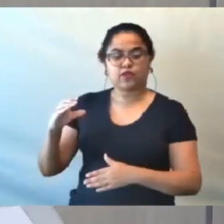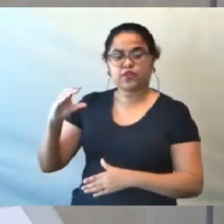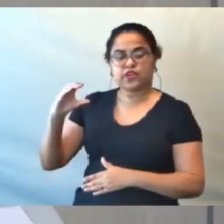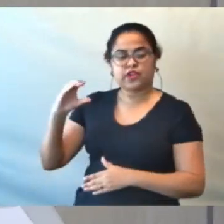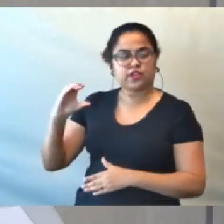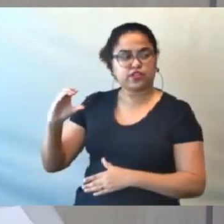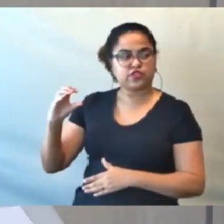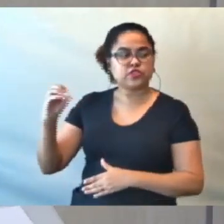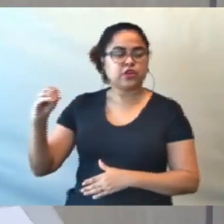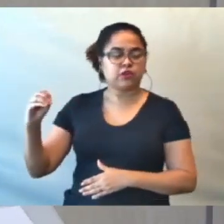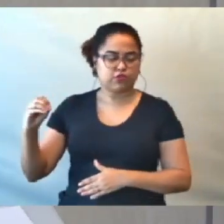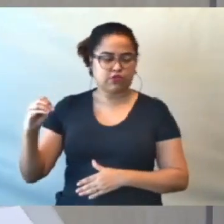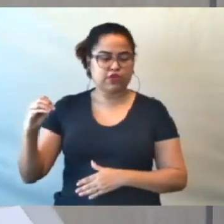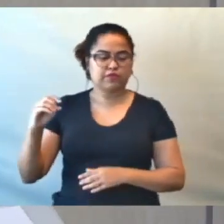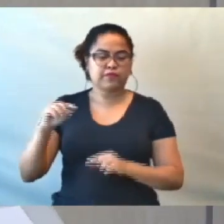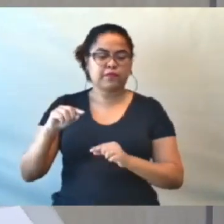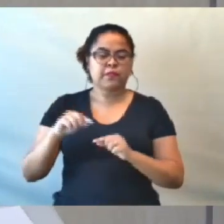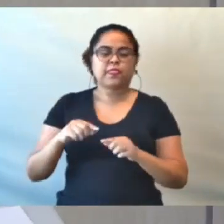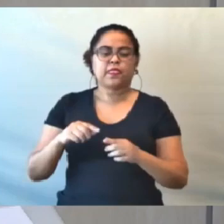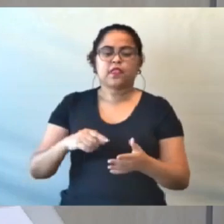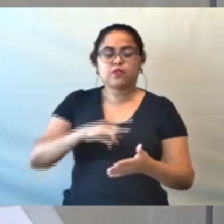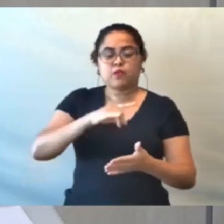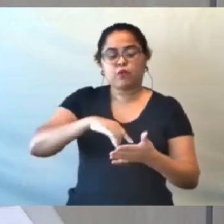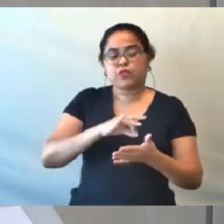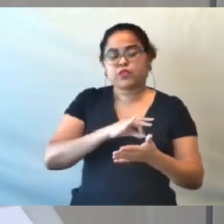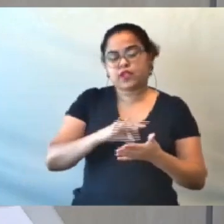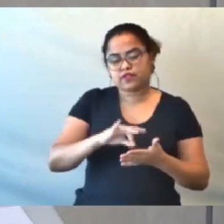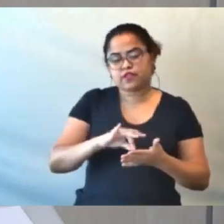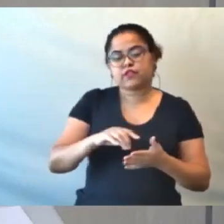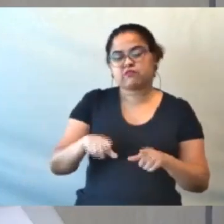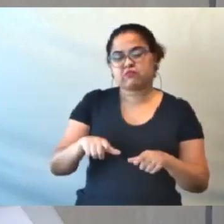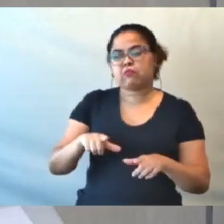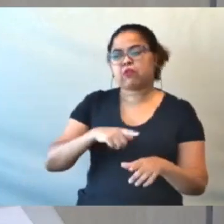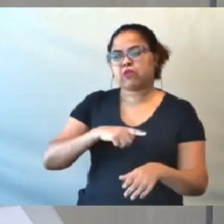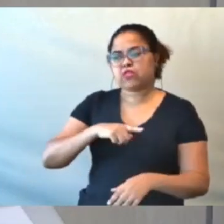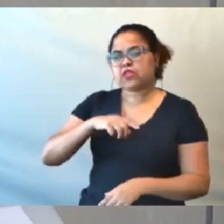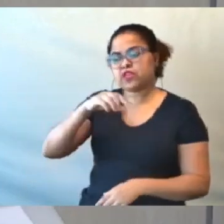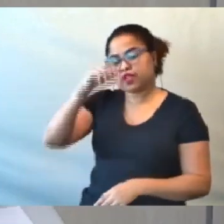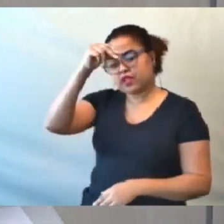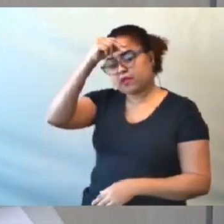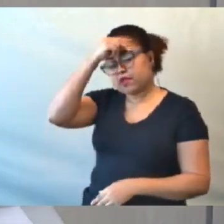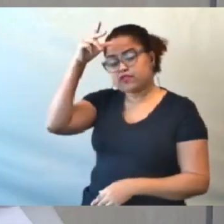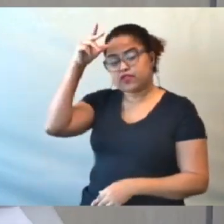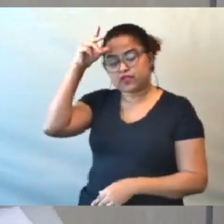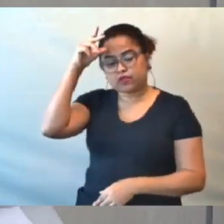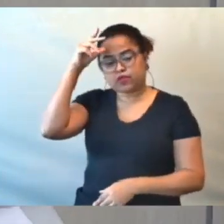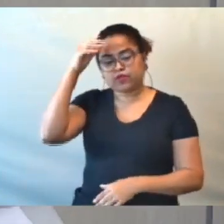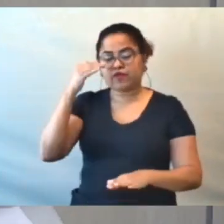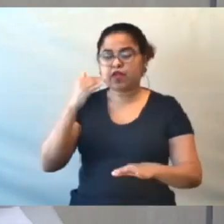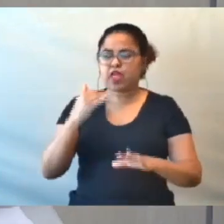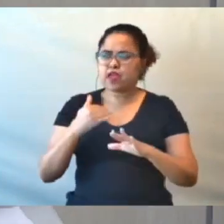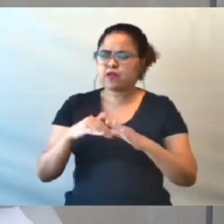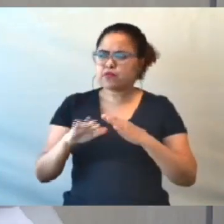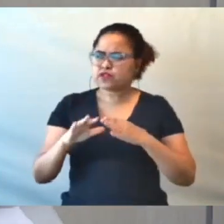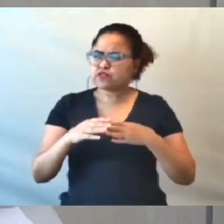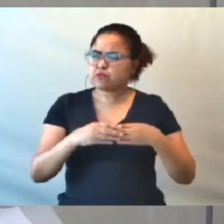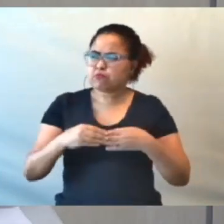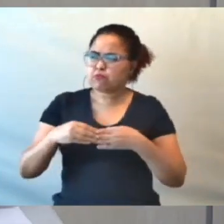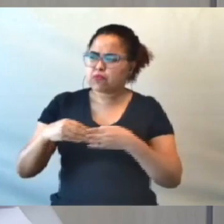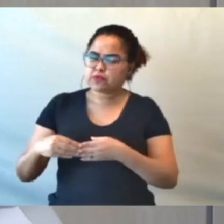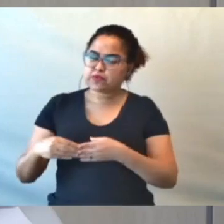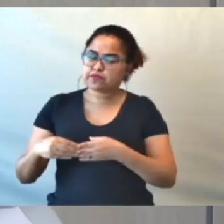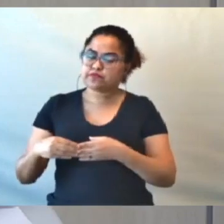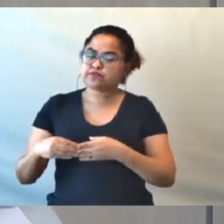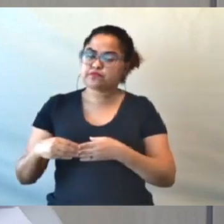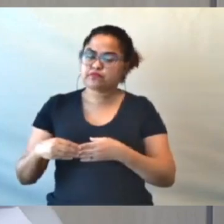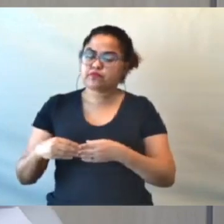de Belo Horizonte, emitiu para dar encaminhamento, obviamente, na questão